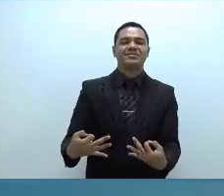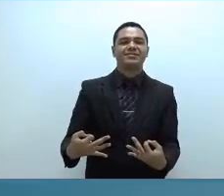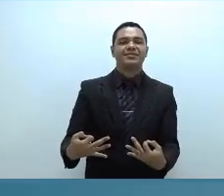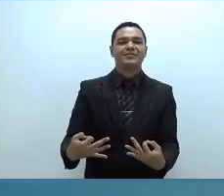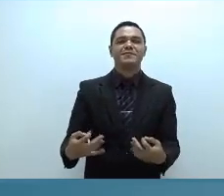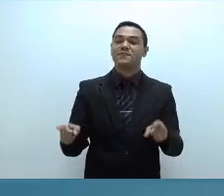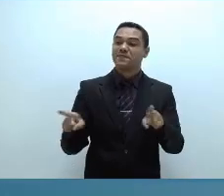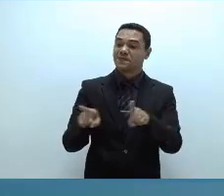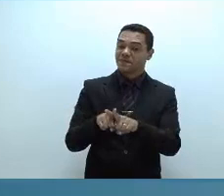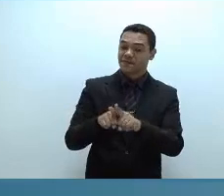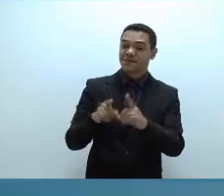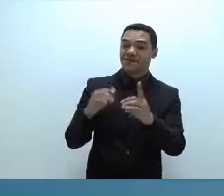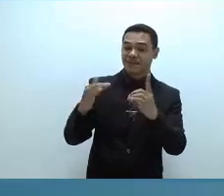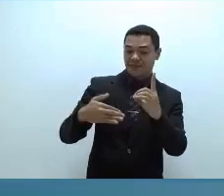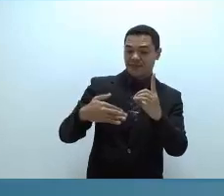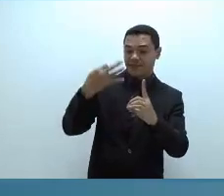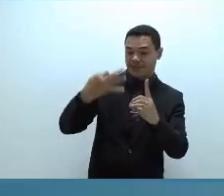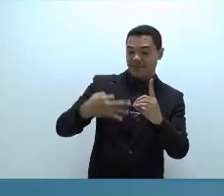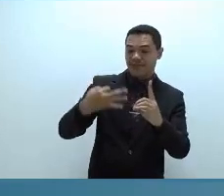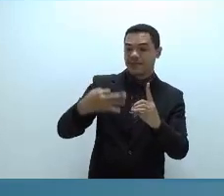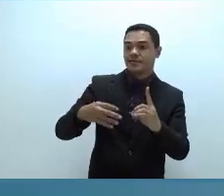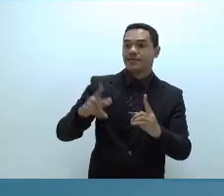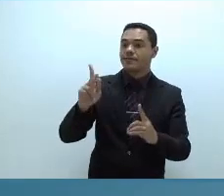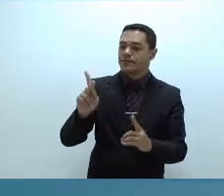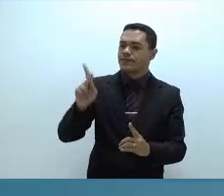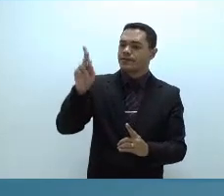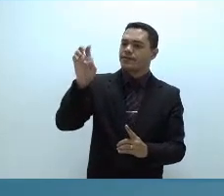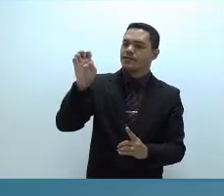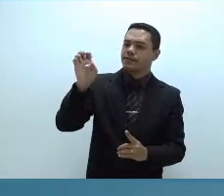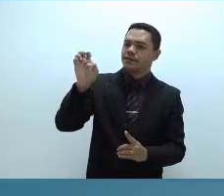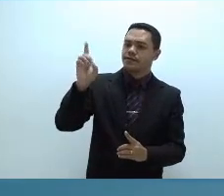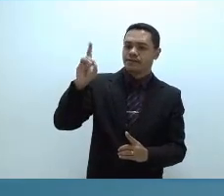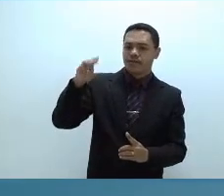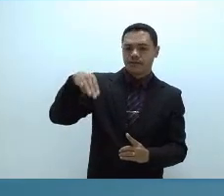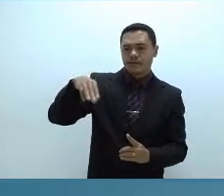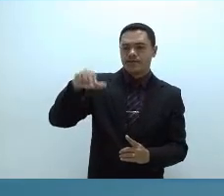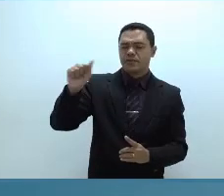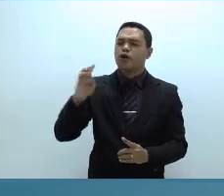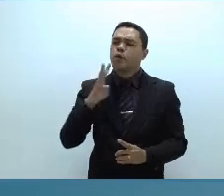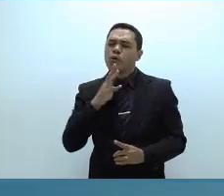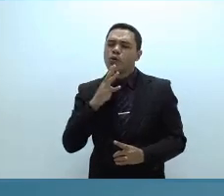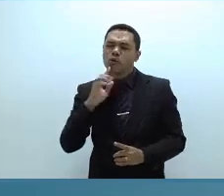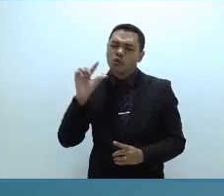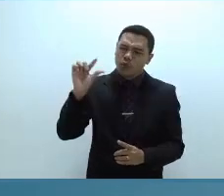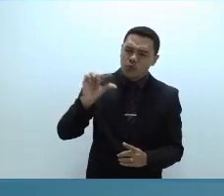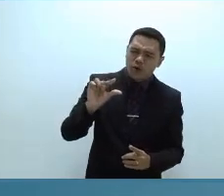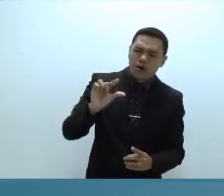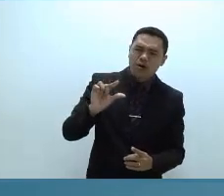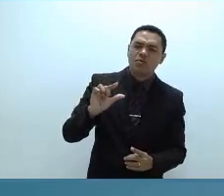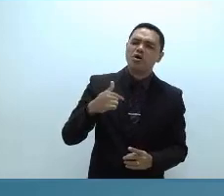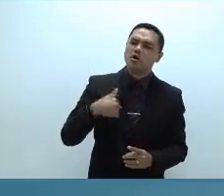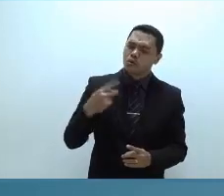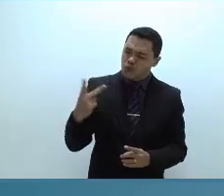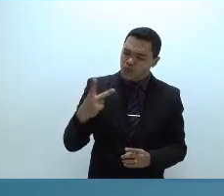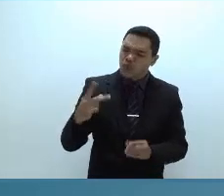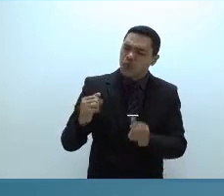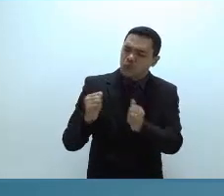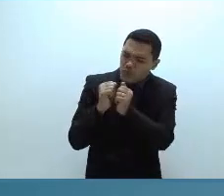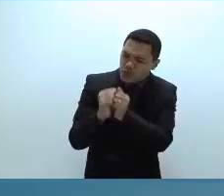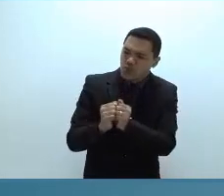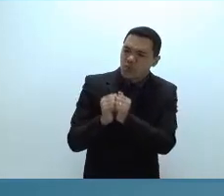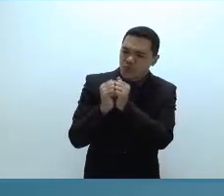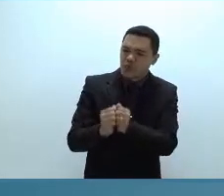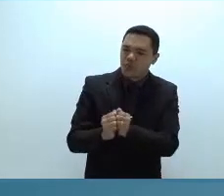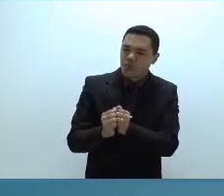Aquele não abriu pouco ar com isso, mas também é uma pessoa muito bacana, uma pessoa que está aprendendo a conviver da